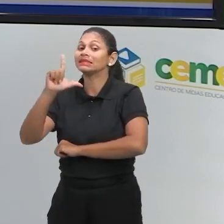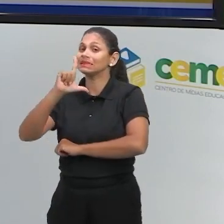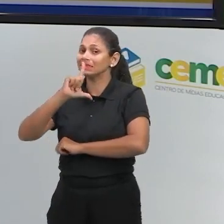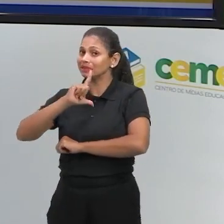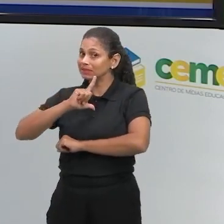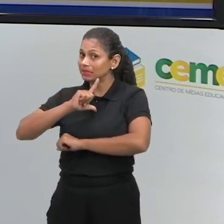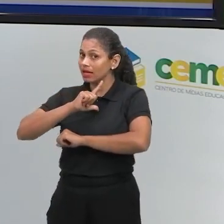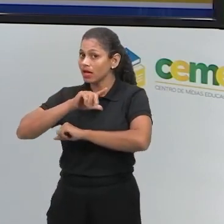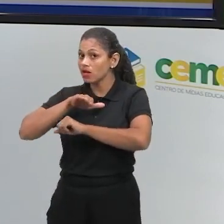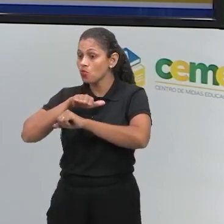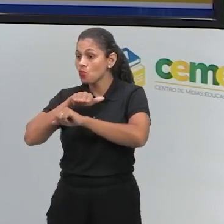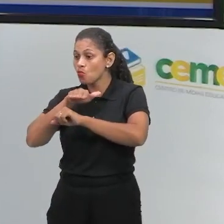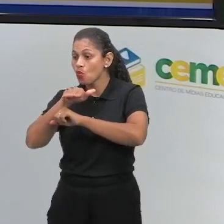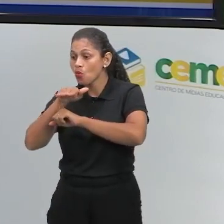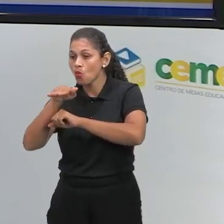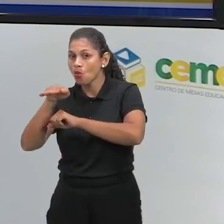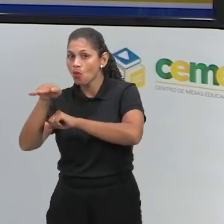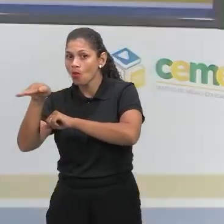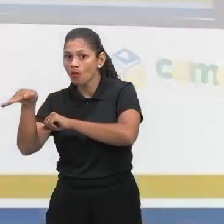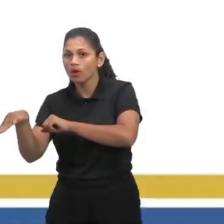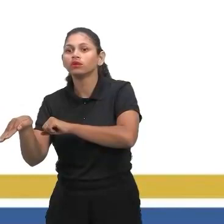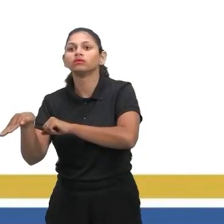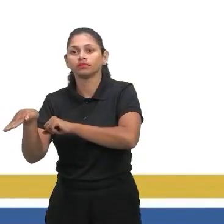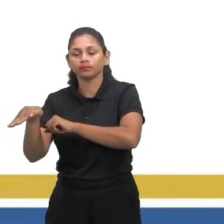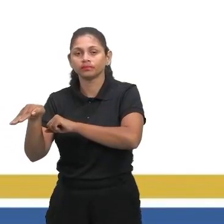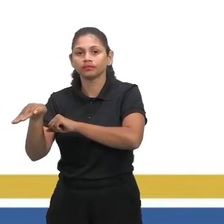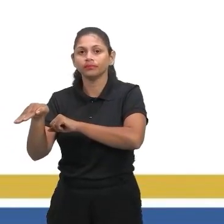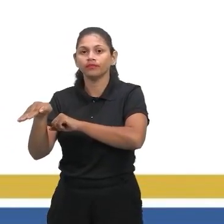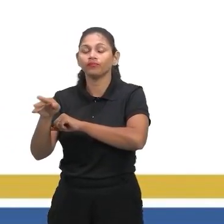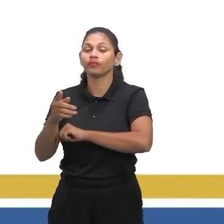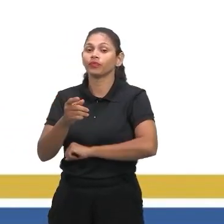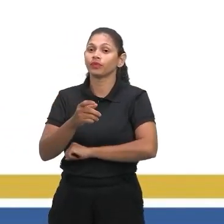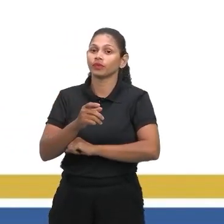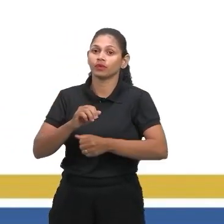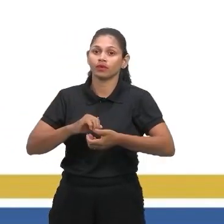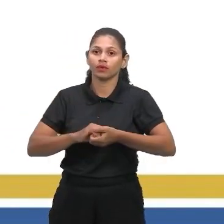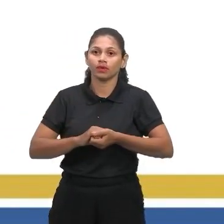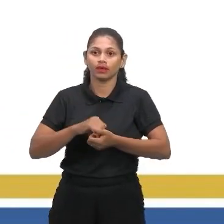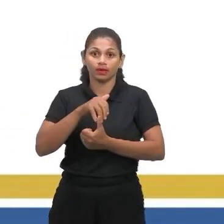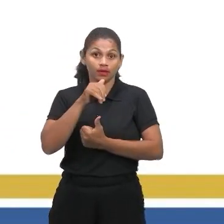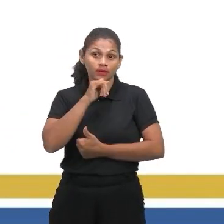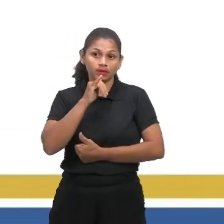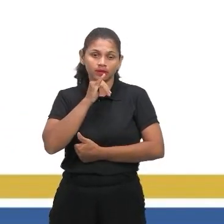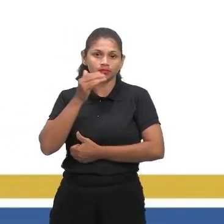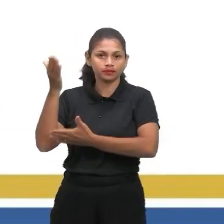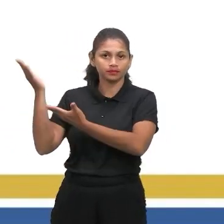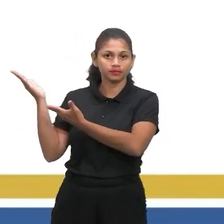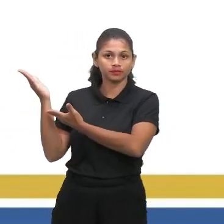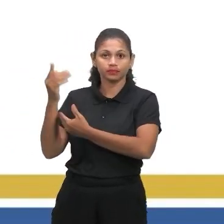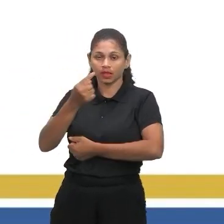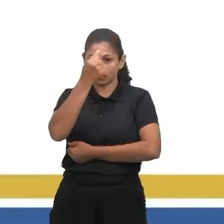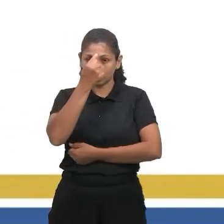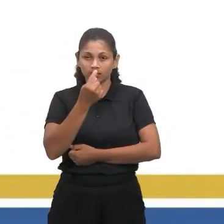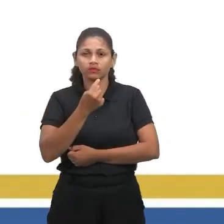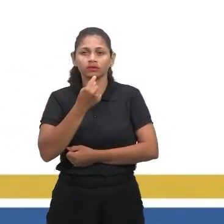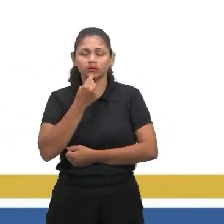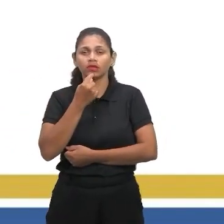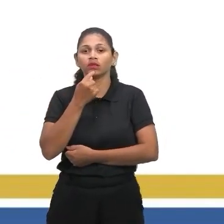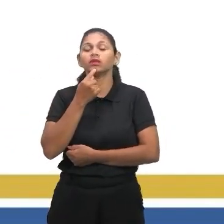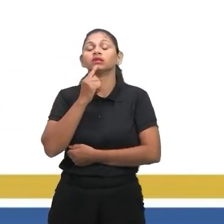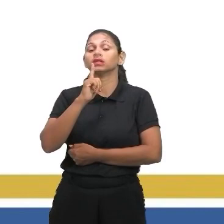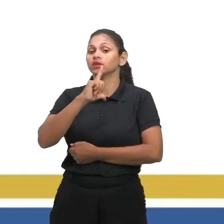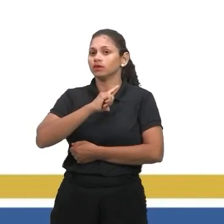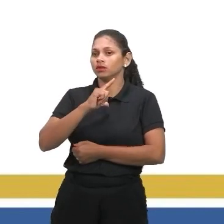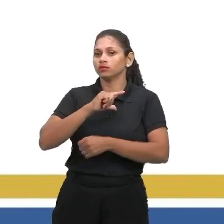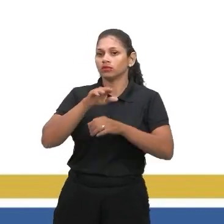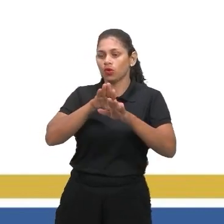ser essa trajetória da pedra? Observe aqui na tela, né? A pedra, ao ser jogada, ela vai ter uma trajetória para poder ir ao chão. Para isso, ela tem como se fosse